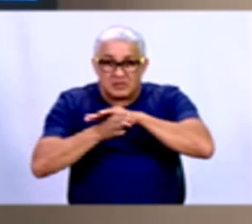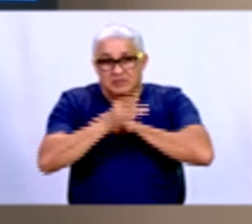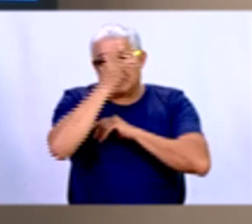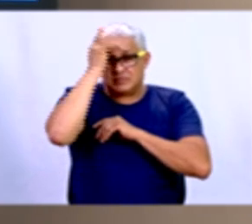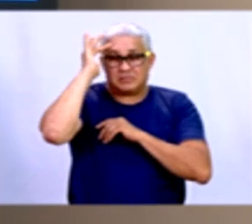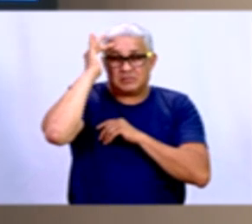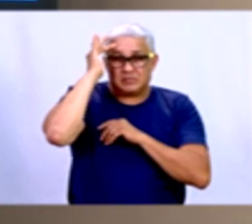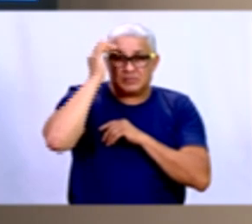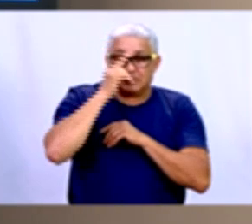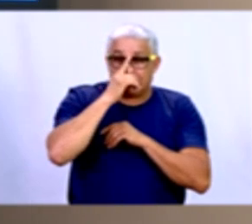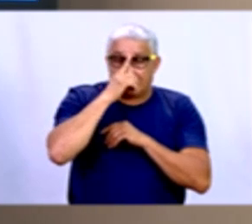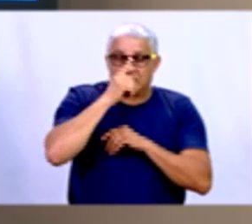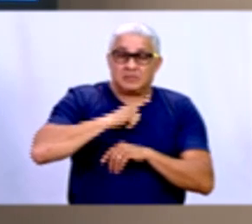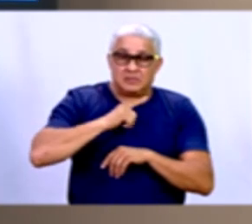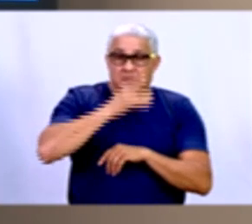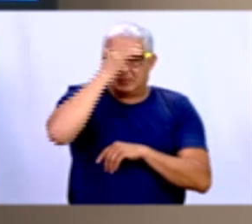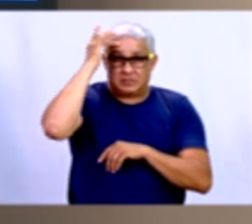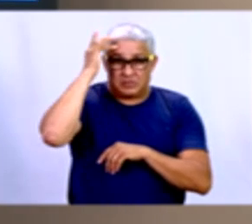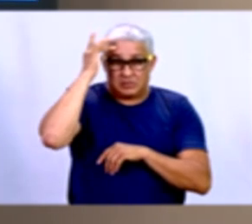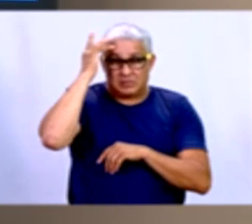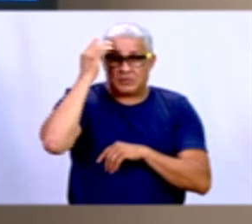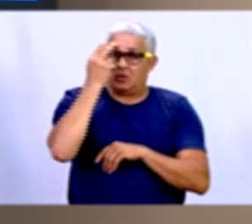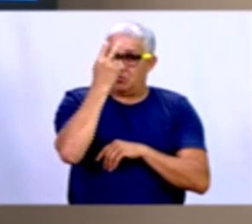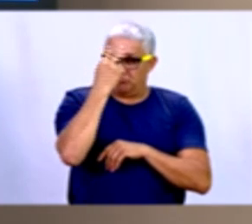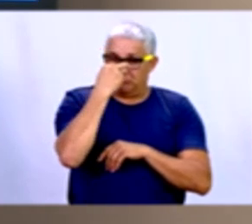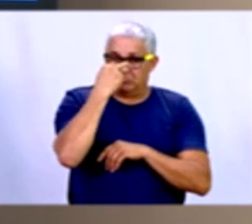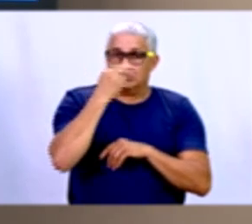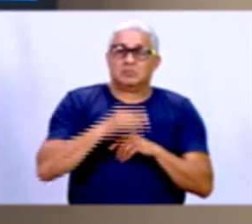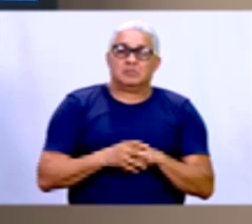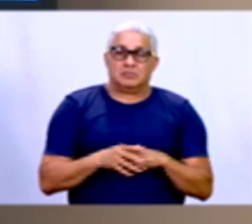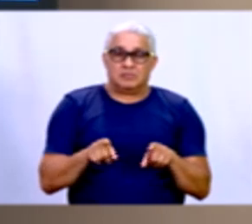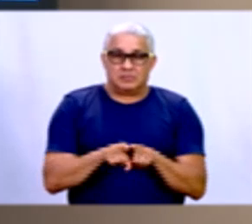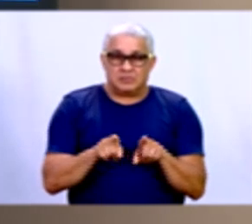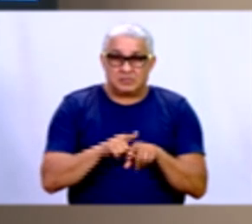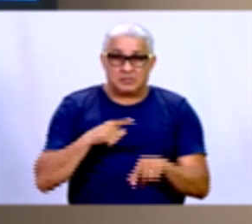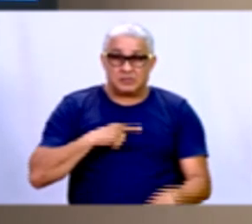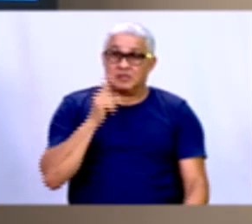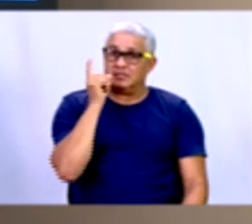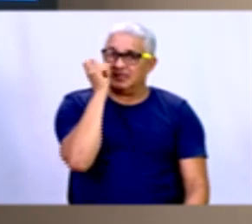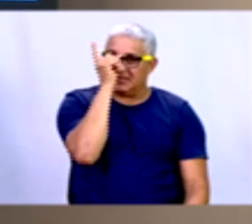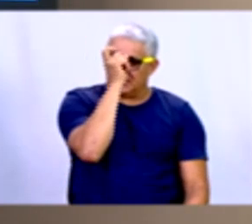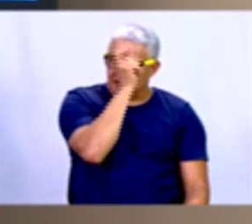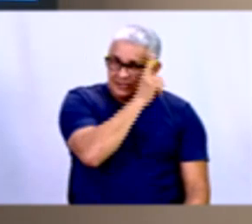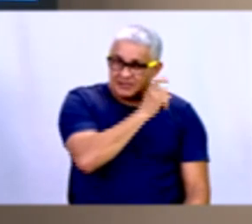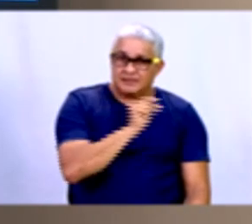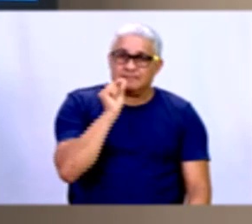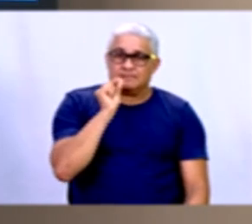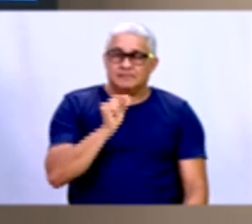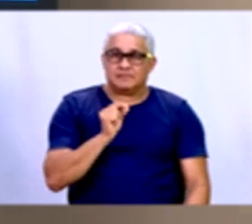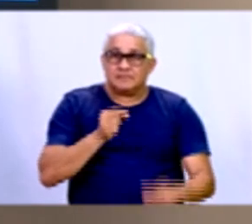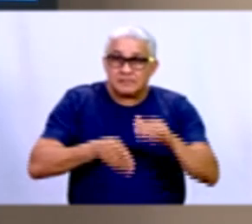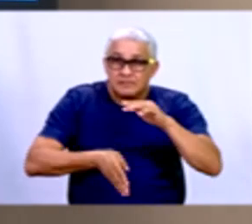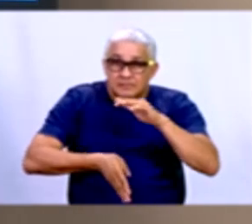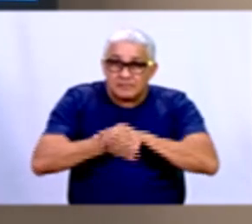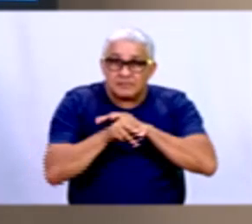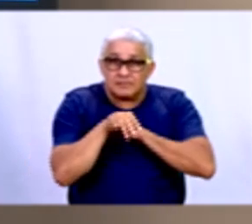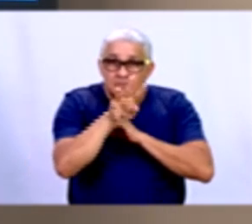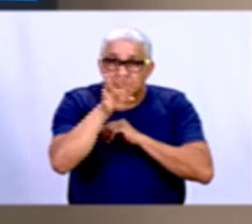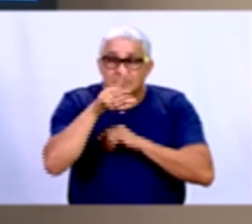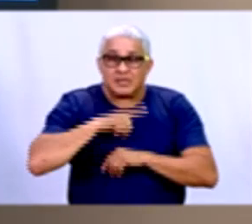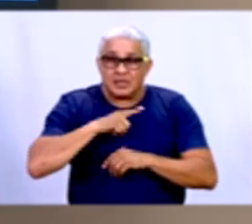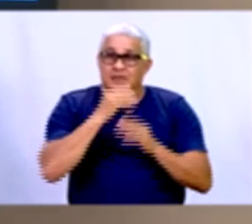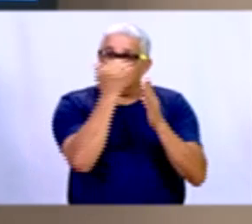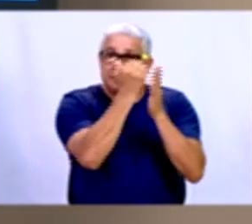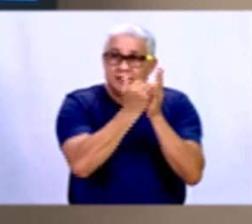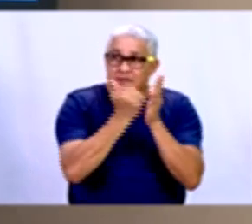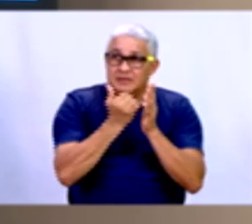são deficientes visuais, eles têm dificuldade quando entram no site porque possuem um programa